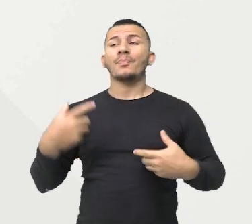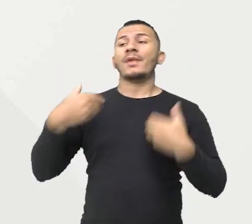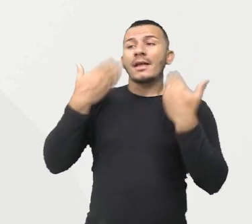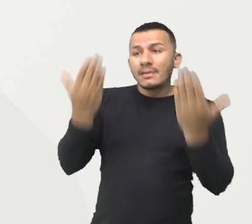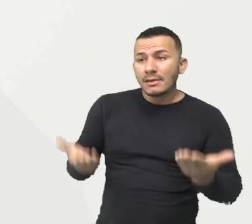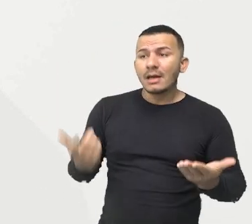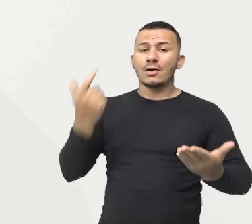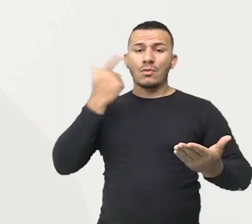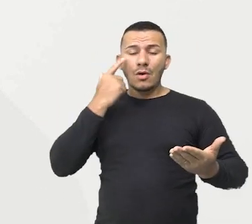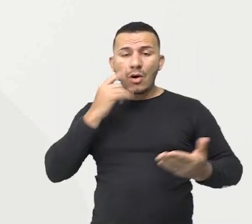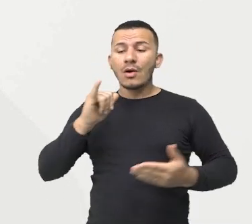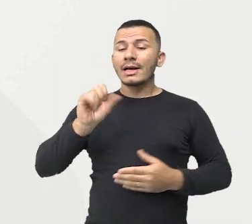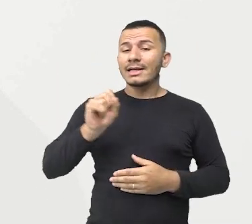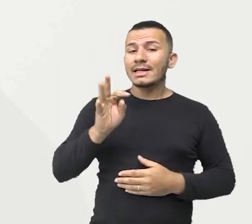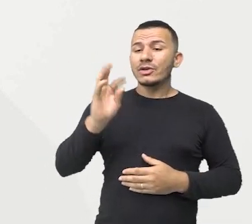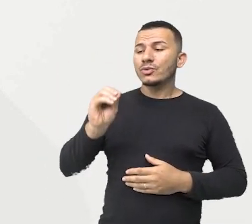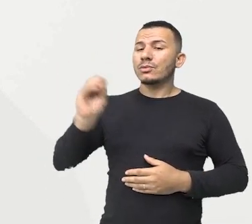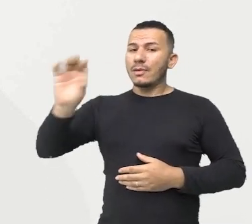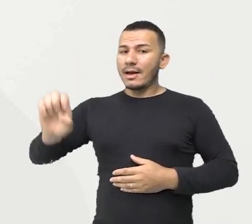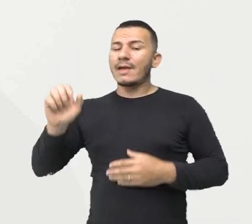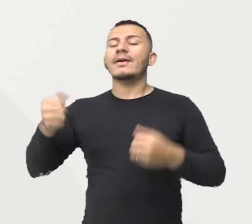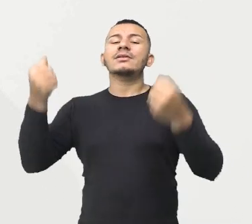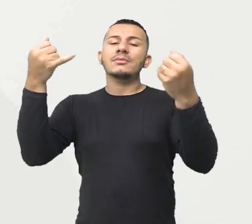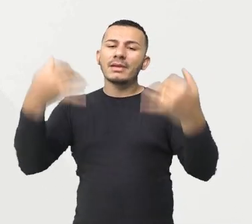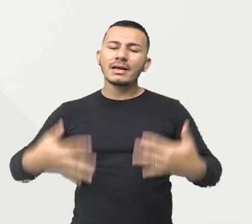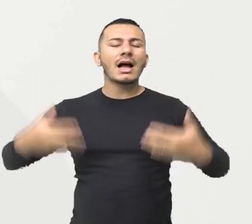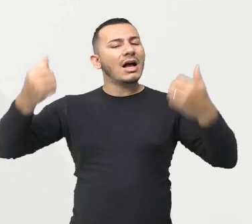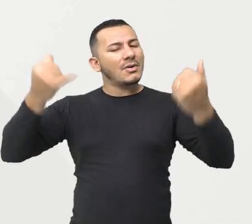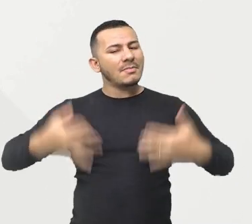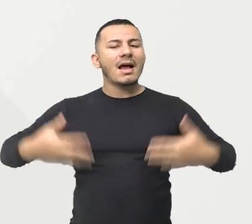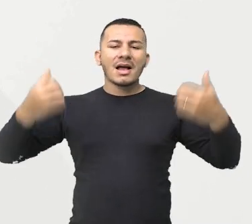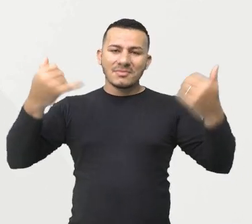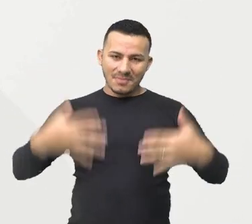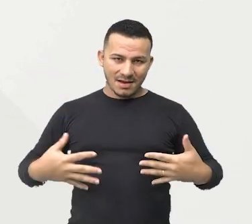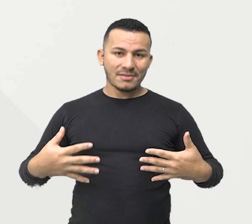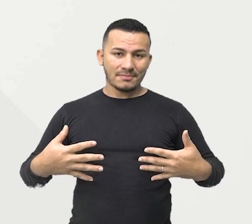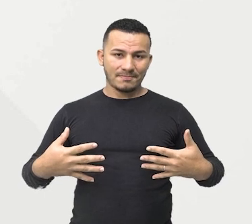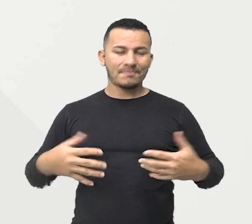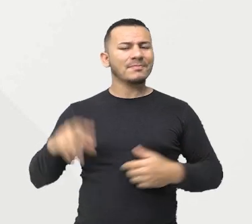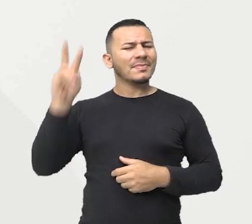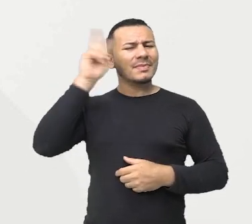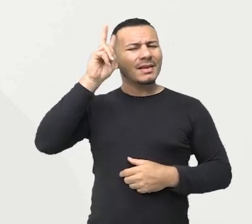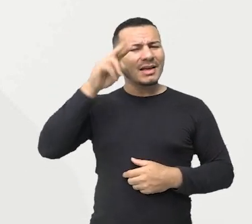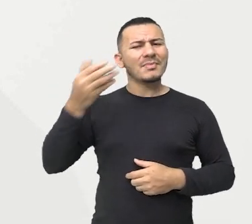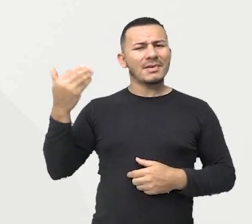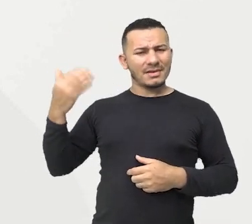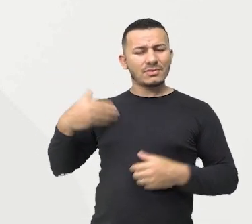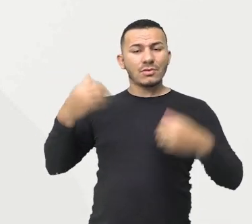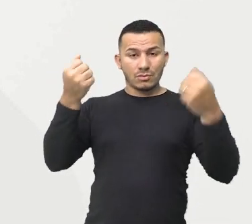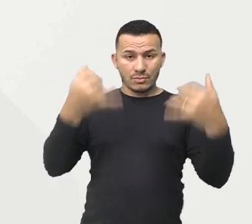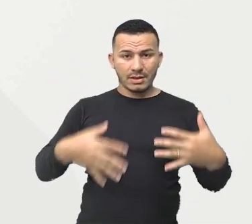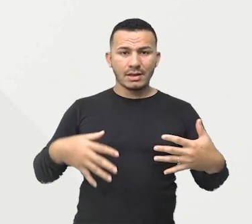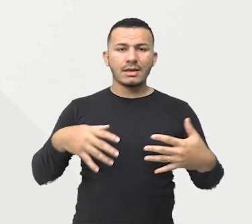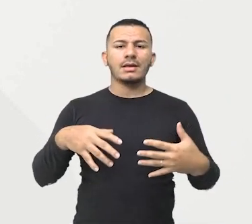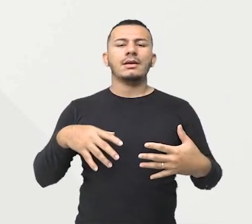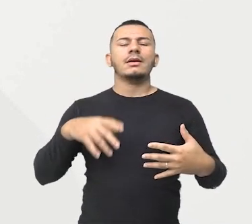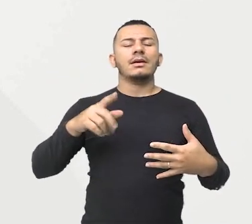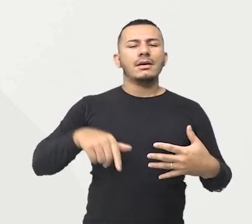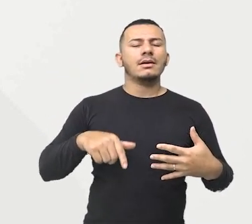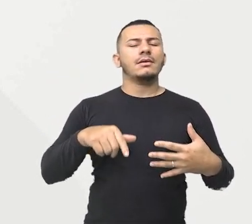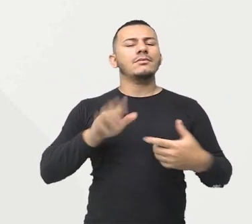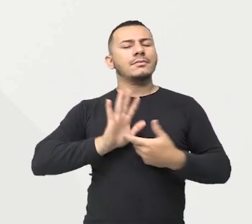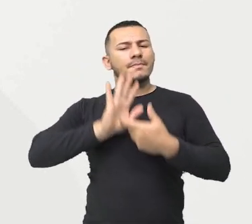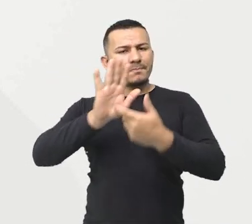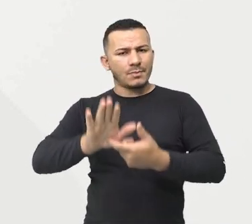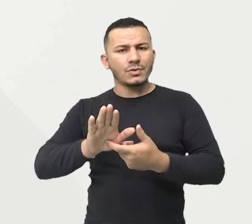utilizar para explicar algo que foi dito anteriormente. Lembra que eu fiz com vocês, usei o